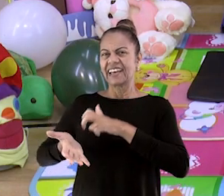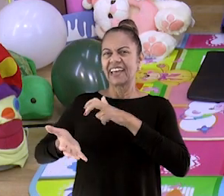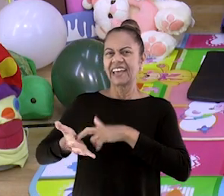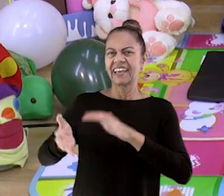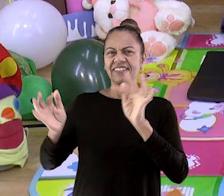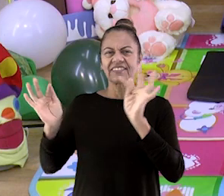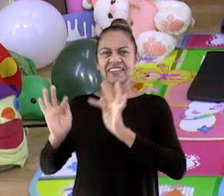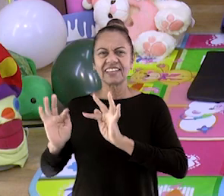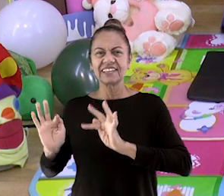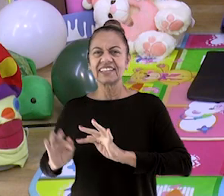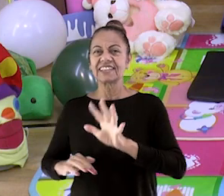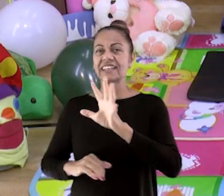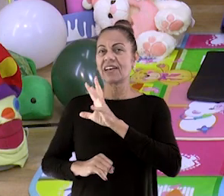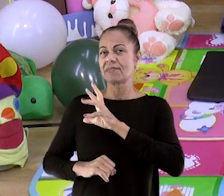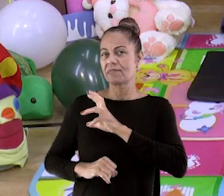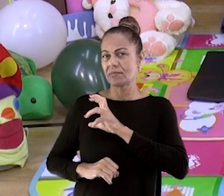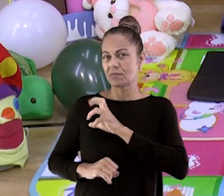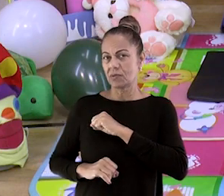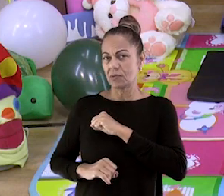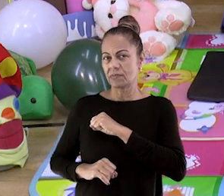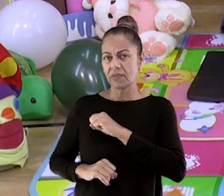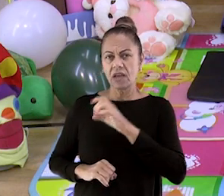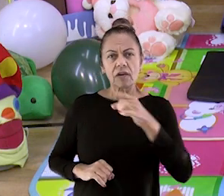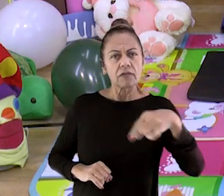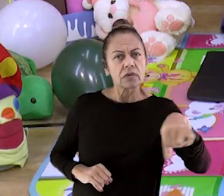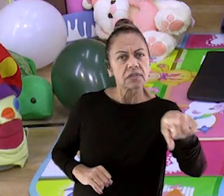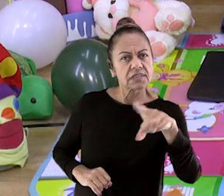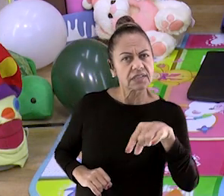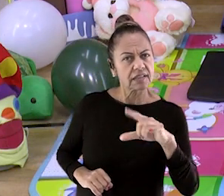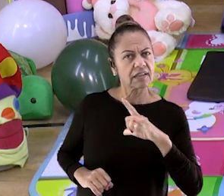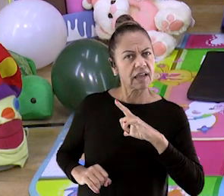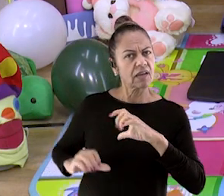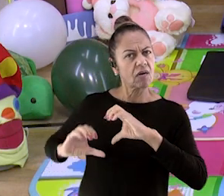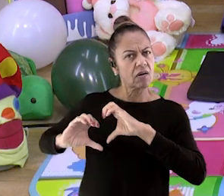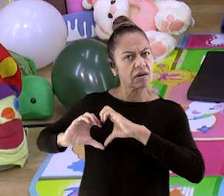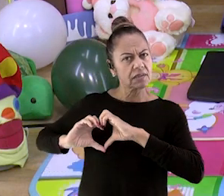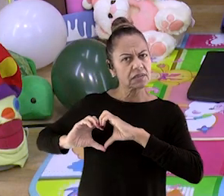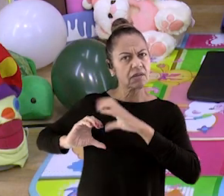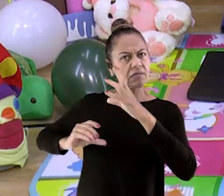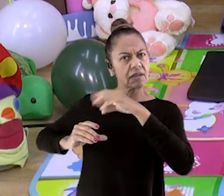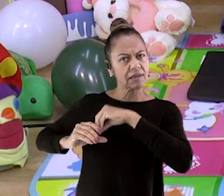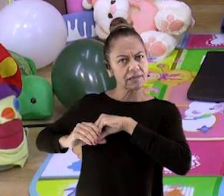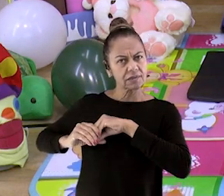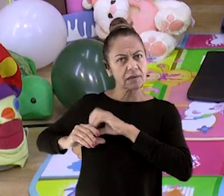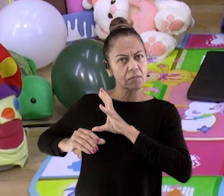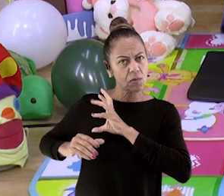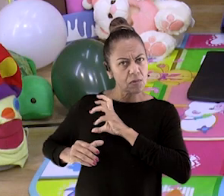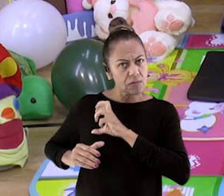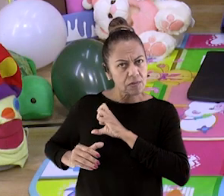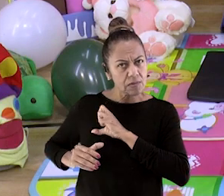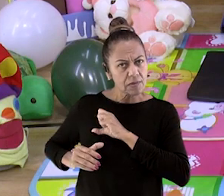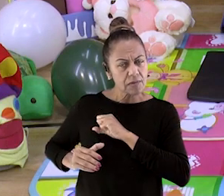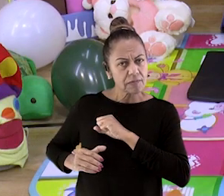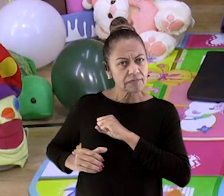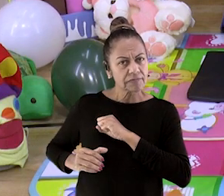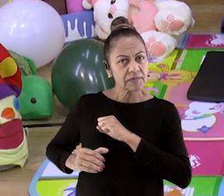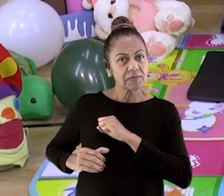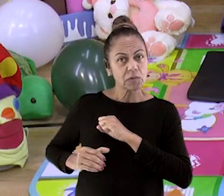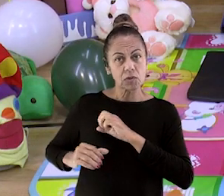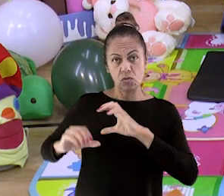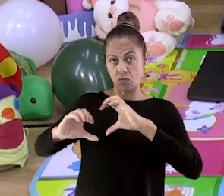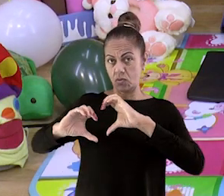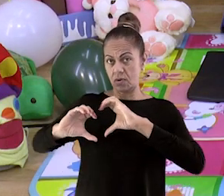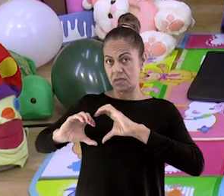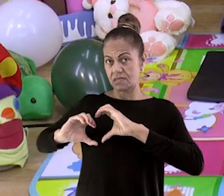e muito amor você tem muito amor no seu coração quando o coração está